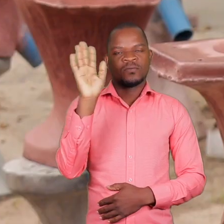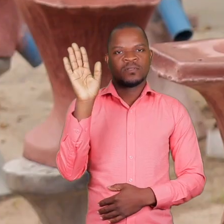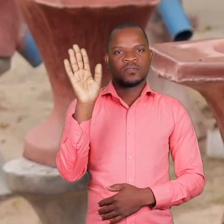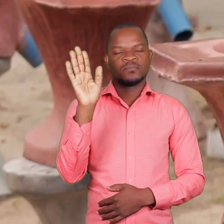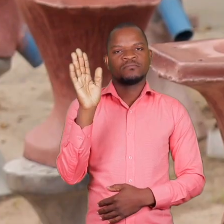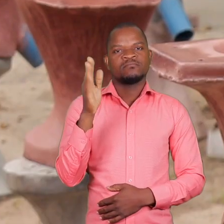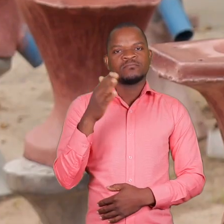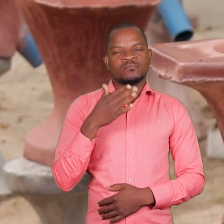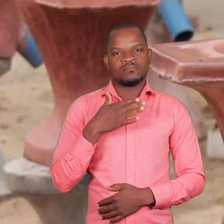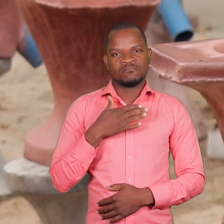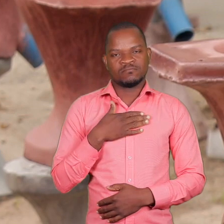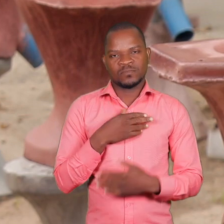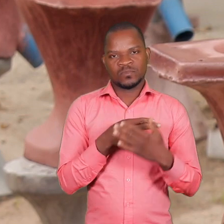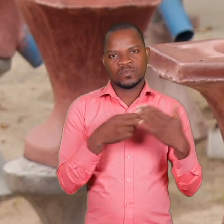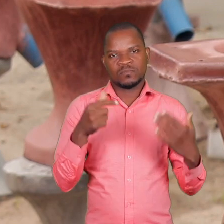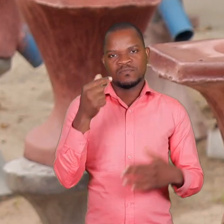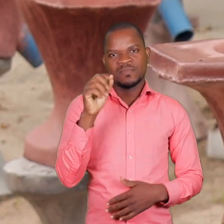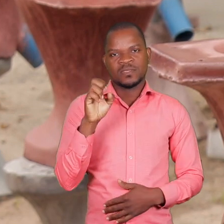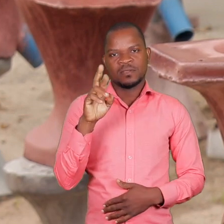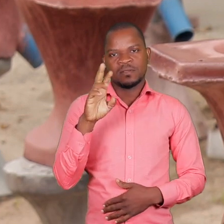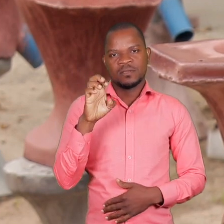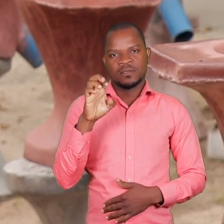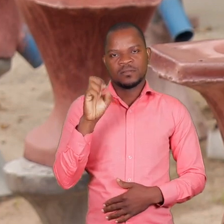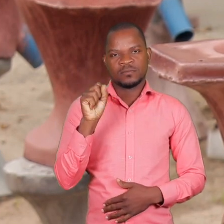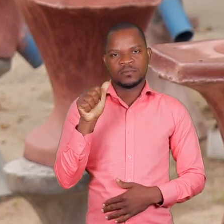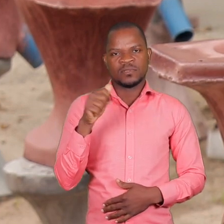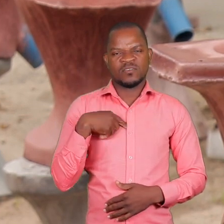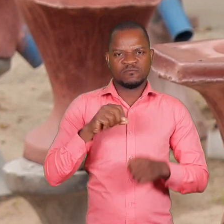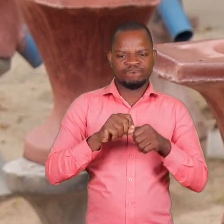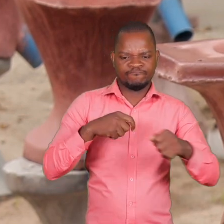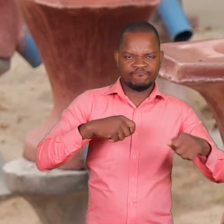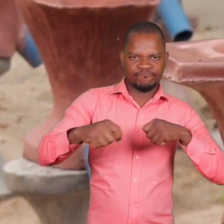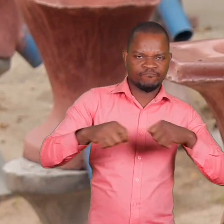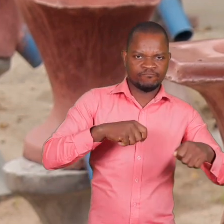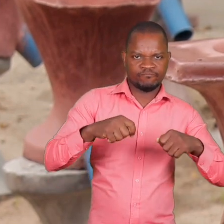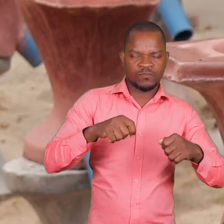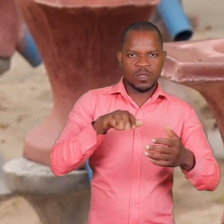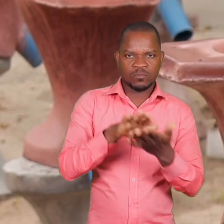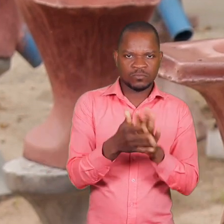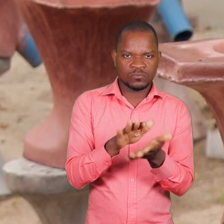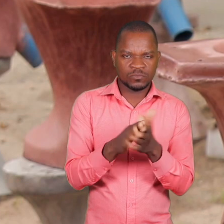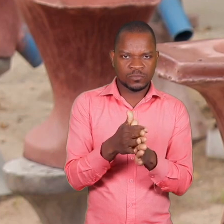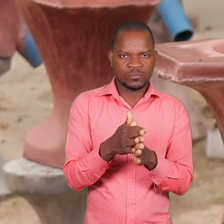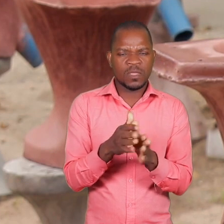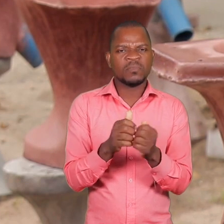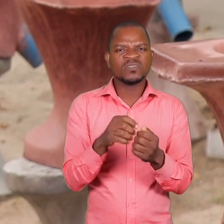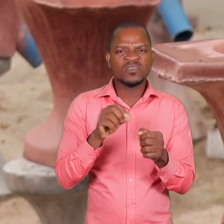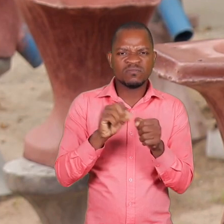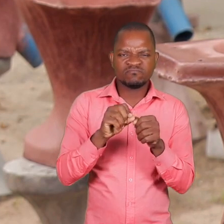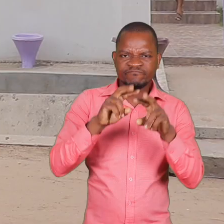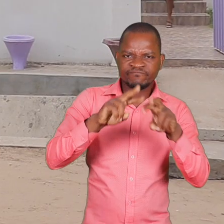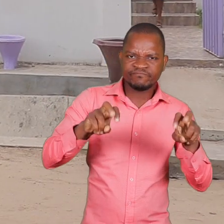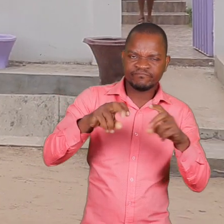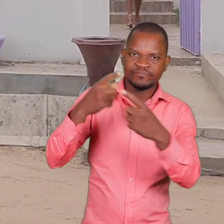Eu sou a Pietra Sofia Hilário Paliche, eu sou gestora de produção aqui na SUSAMAT e faço parte do Departamento de Produção e